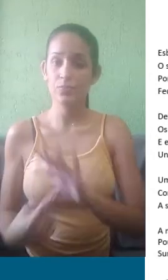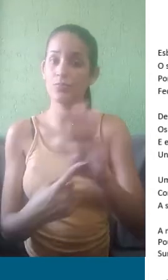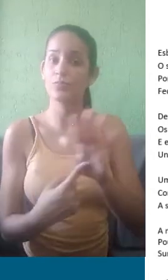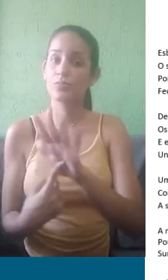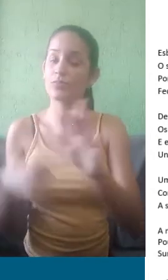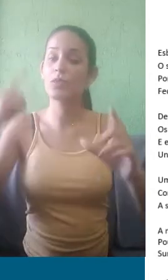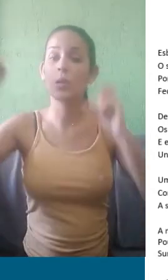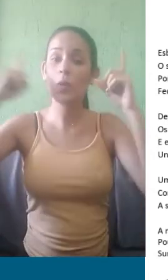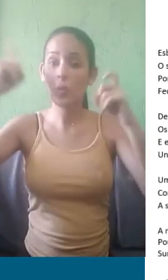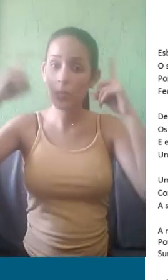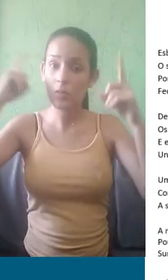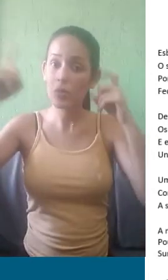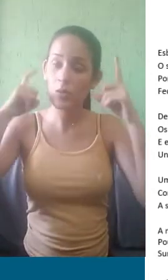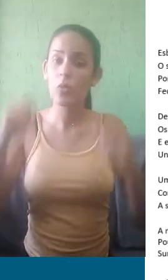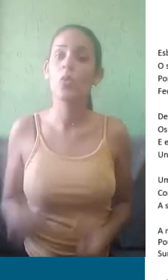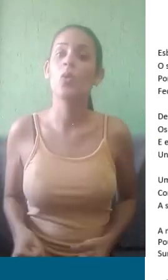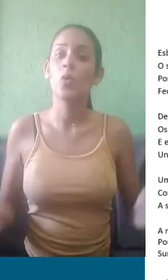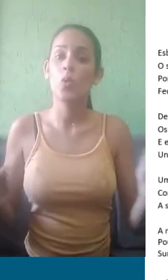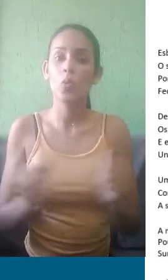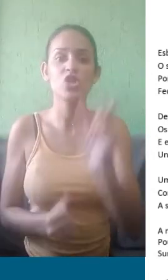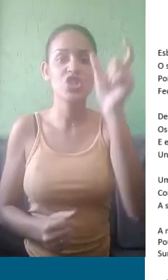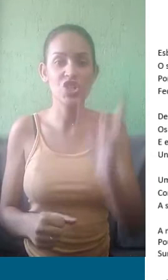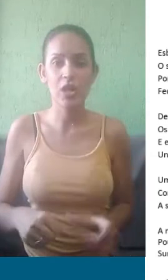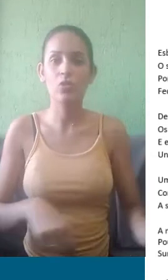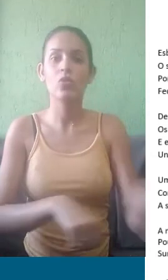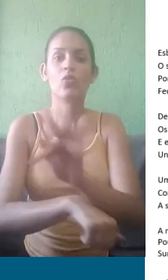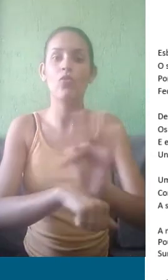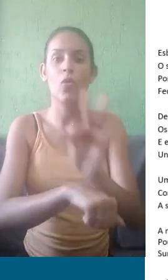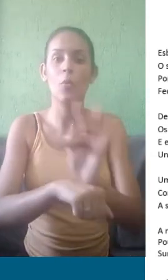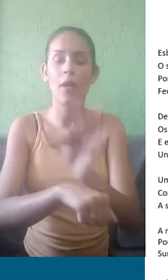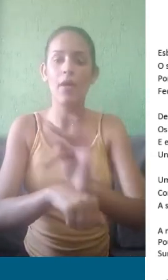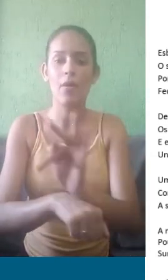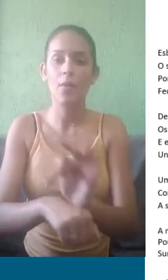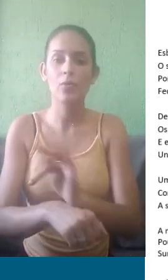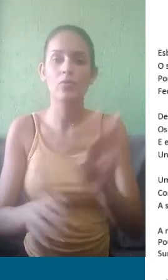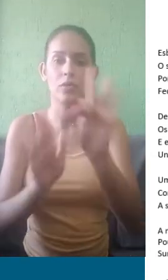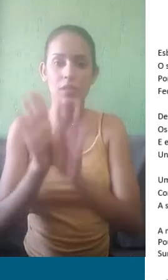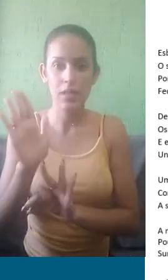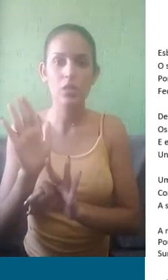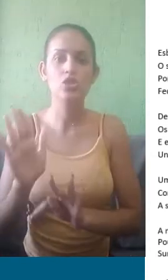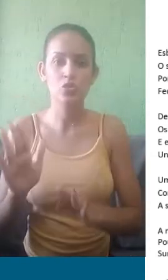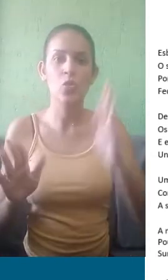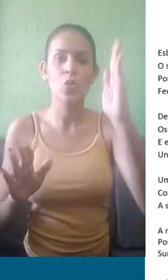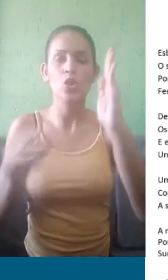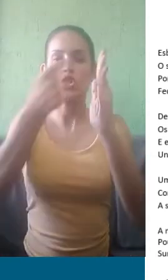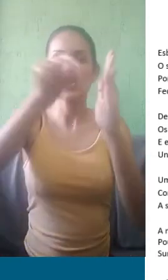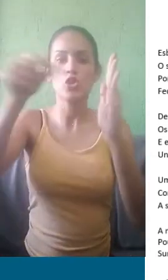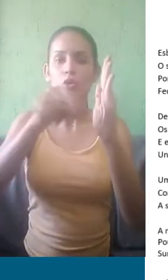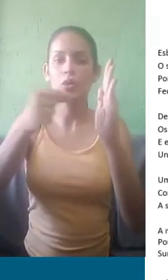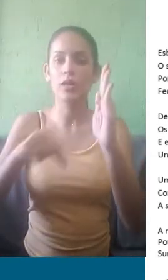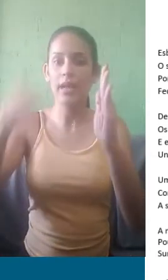revelando uma maior preocupação com o rigor formal. Quanto às demais alternativas,